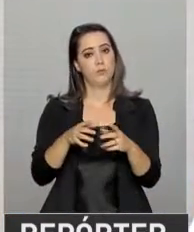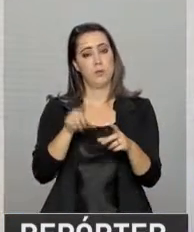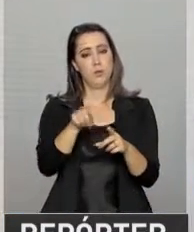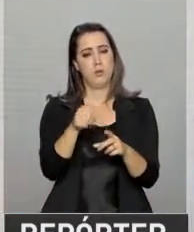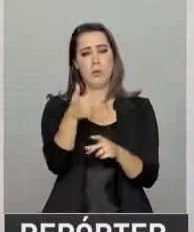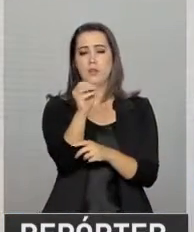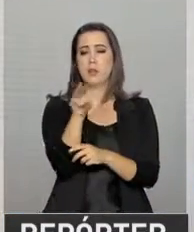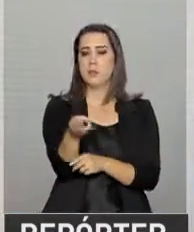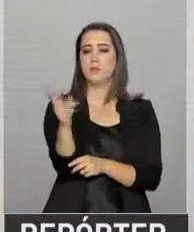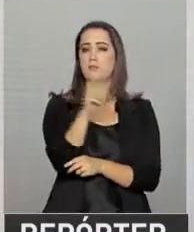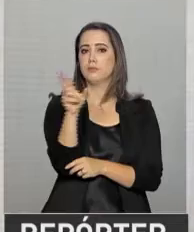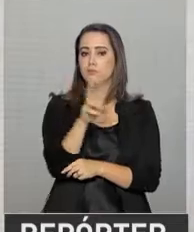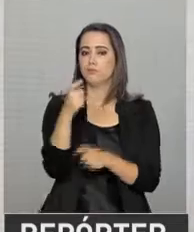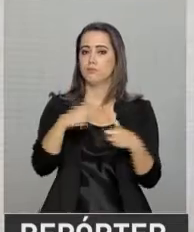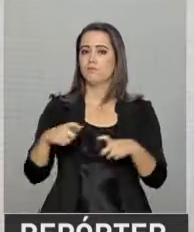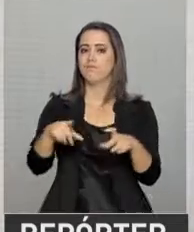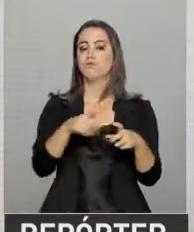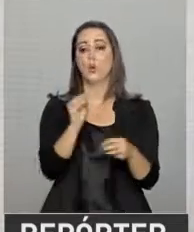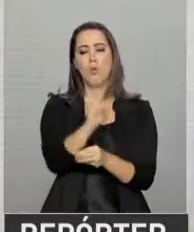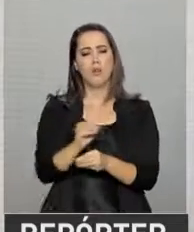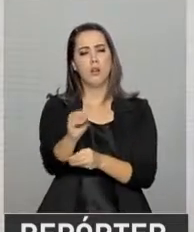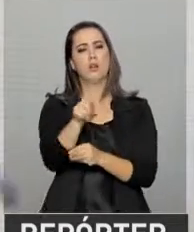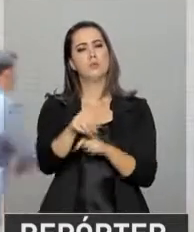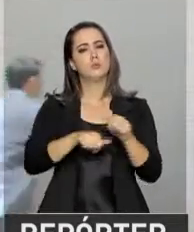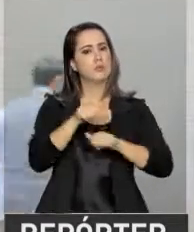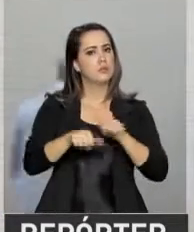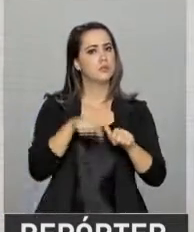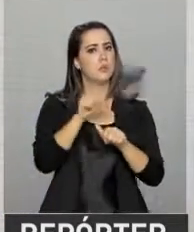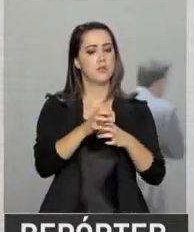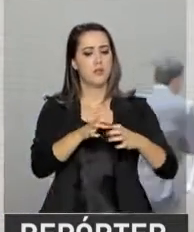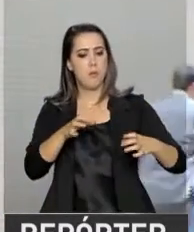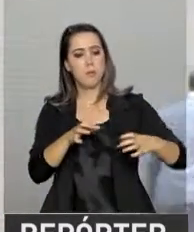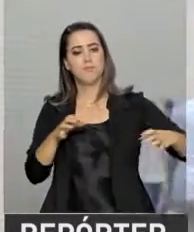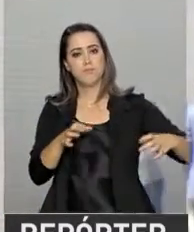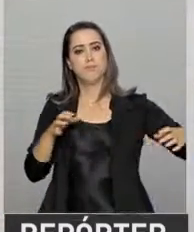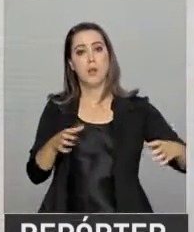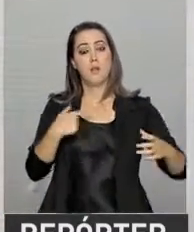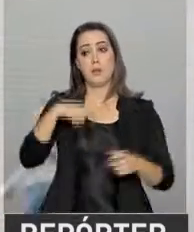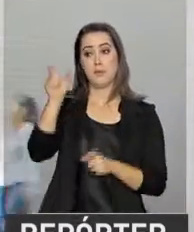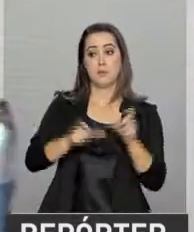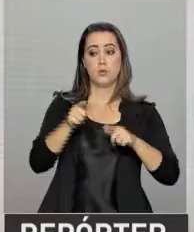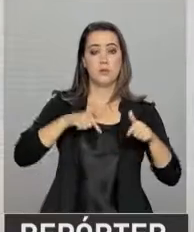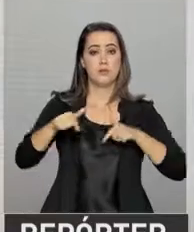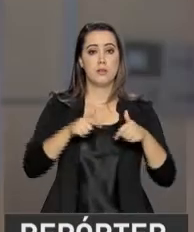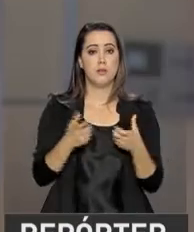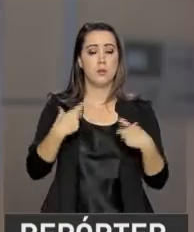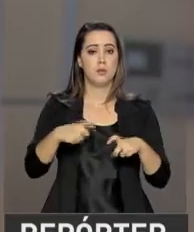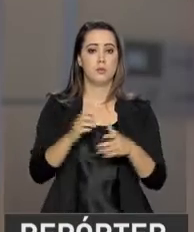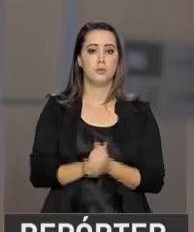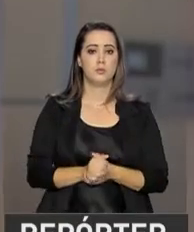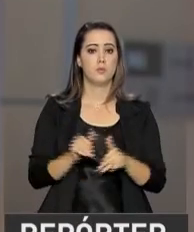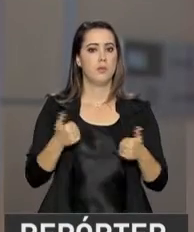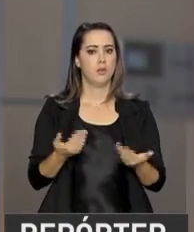10 milhões de reais que vão servir por exemplo para a ampliação do número de brigadistas que atuam na área com a